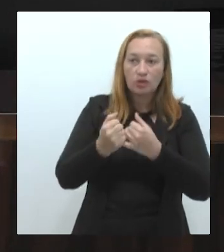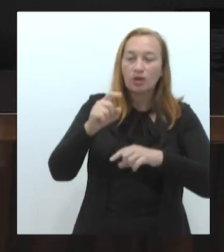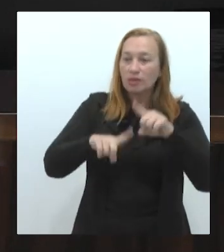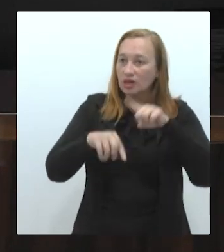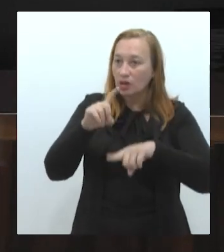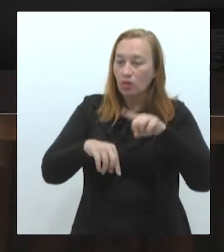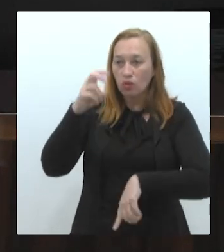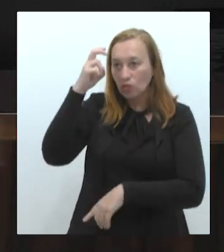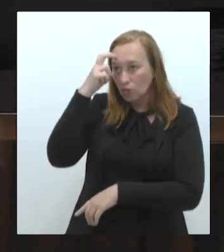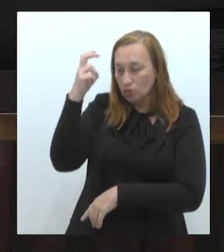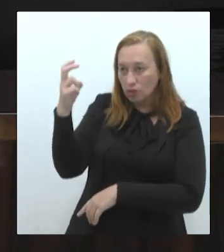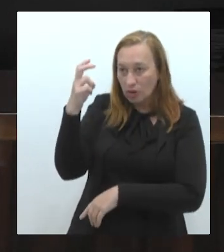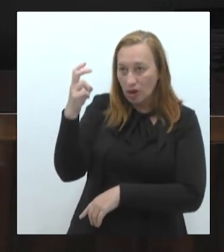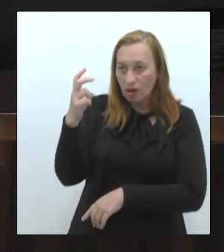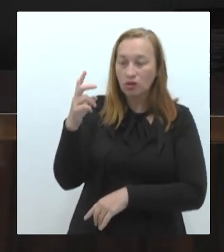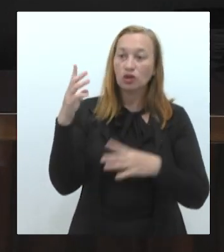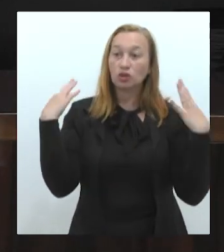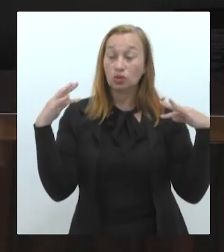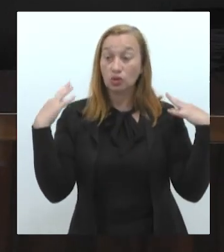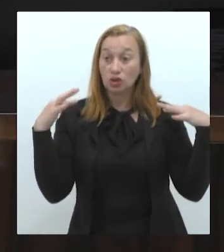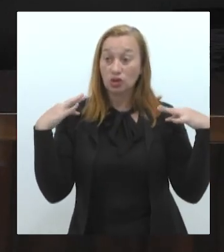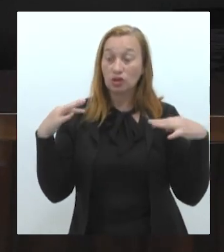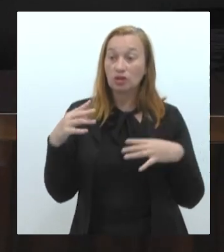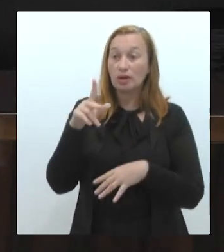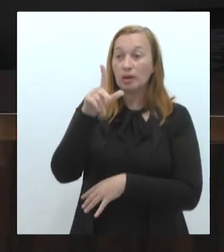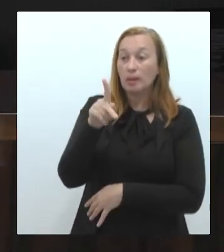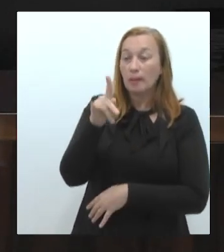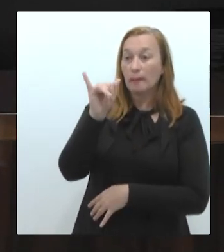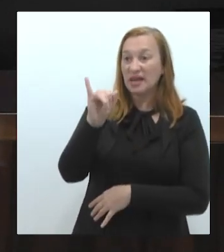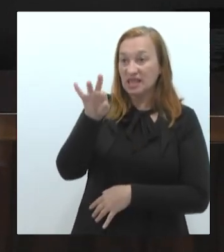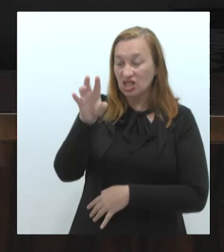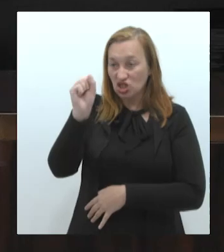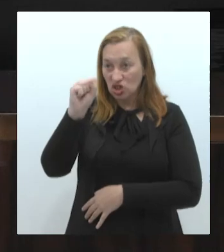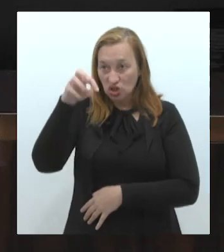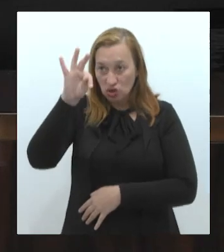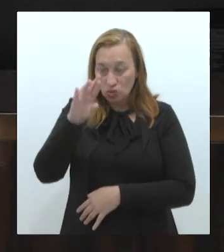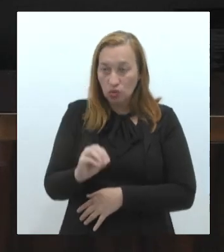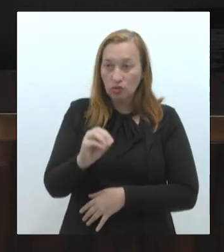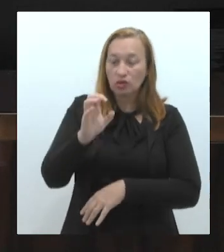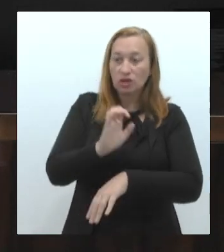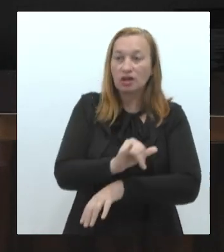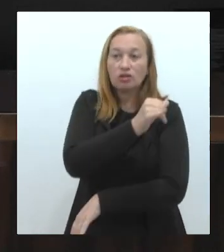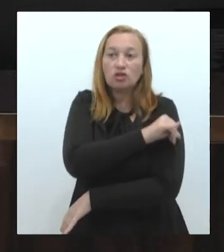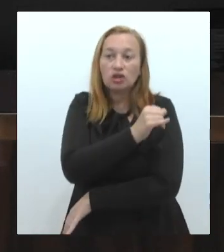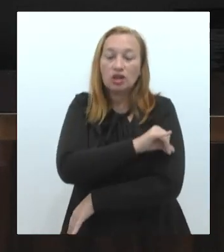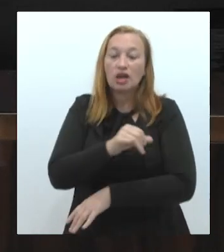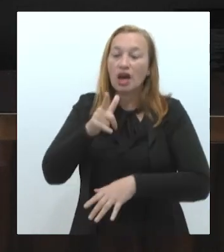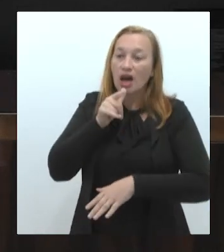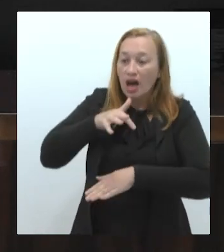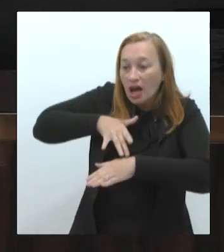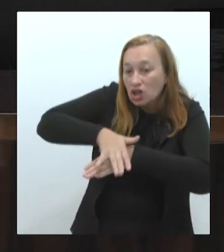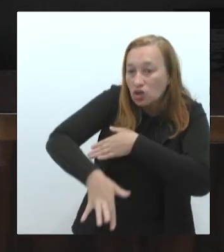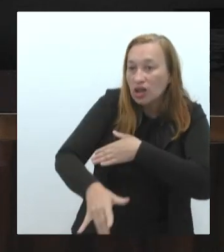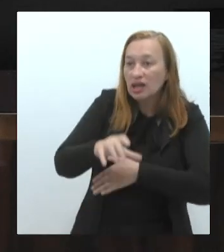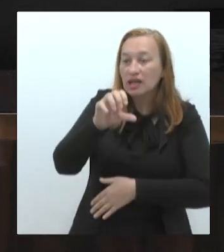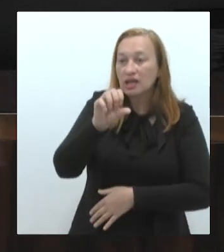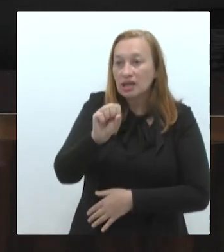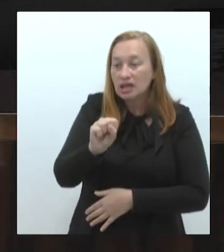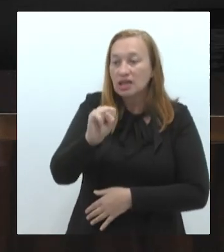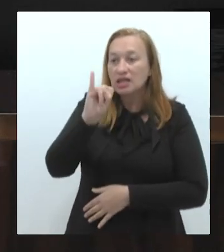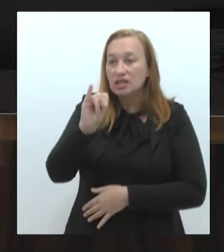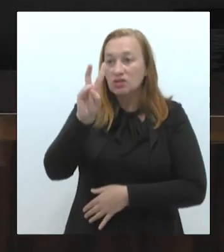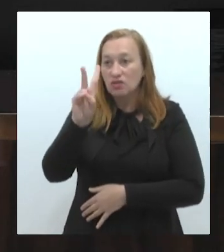material, cultural, turístico e paisagístico do Estado do Rio de Janeiro a Cachoeira do Silvado, localizada no município